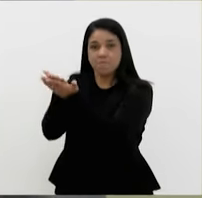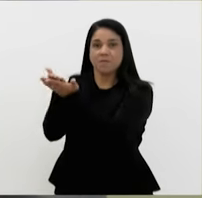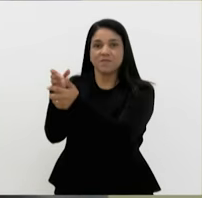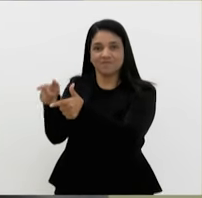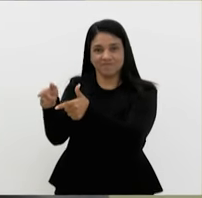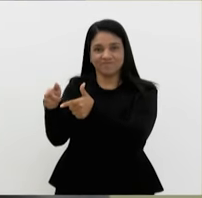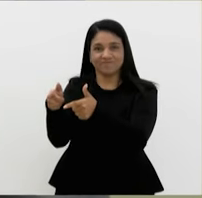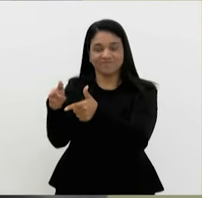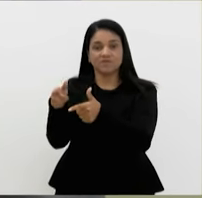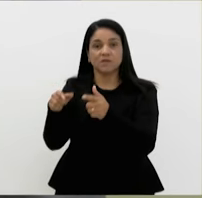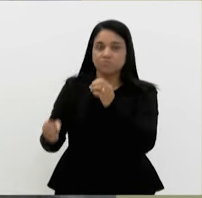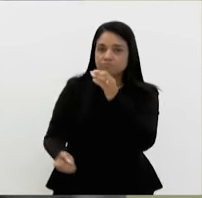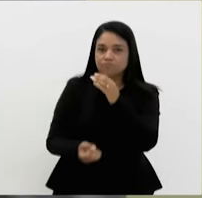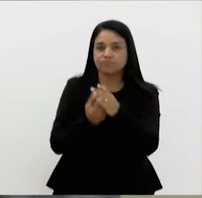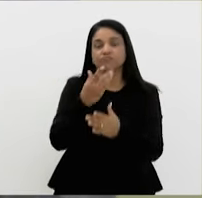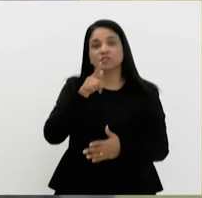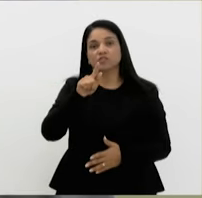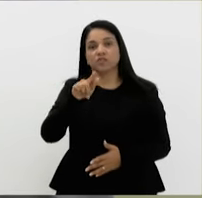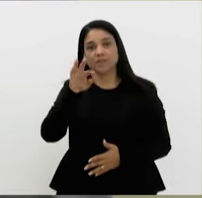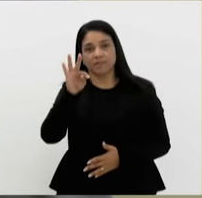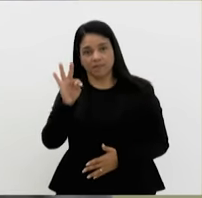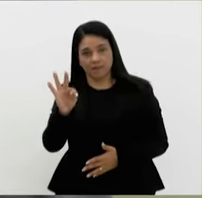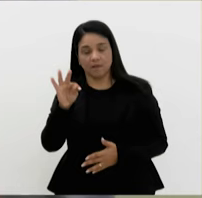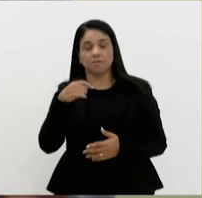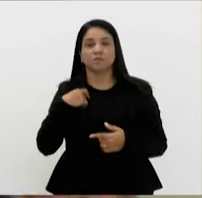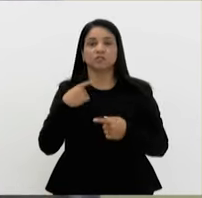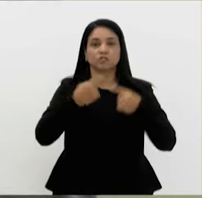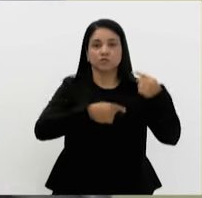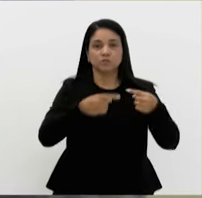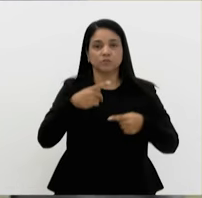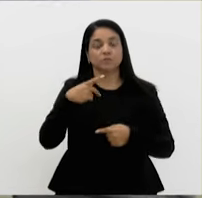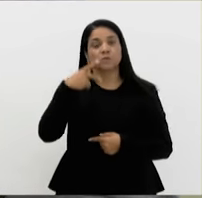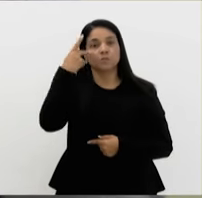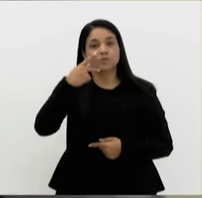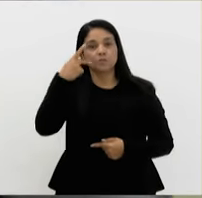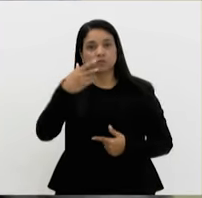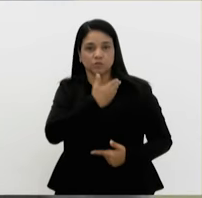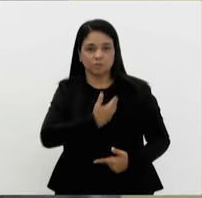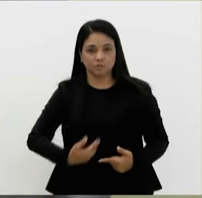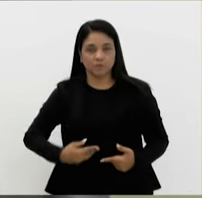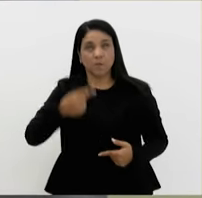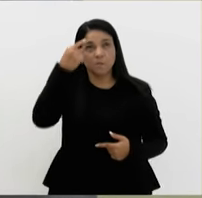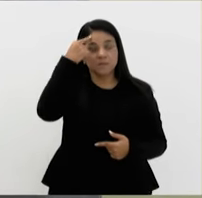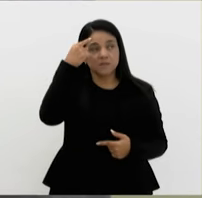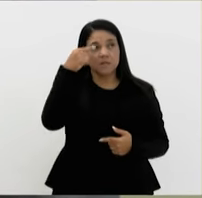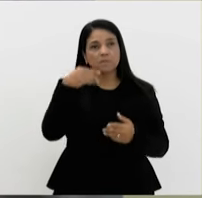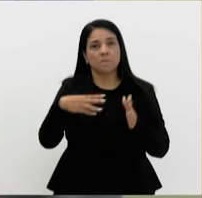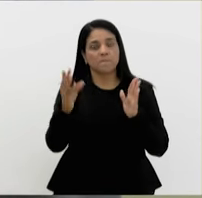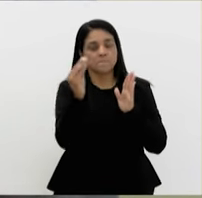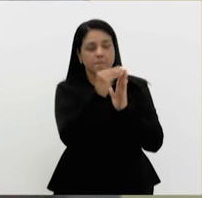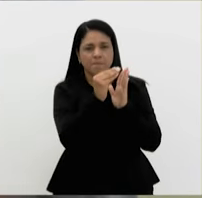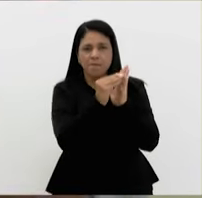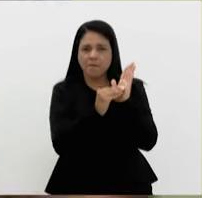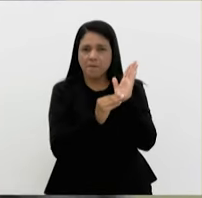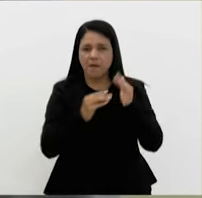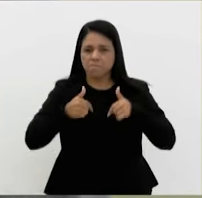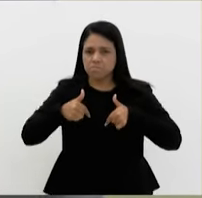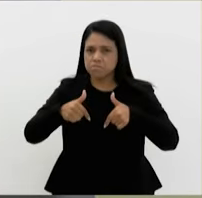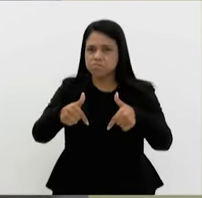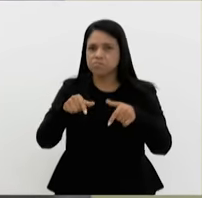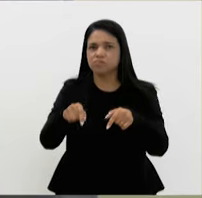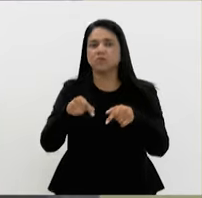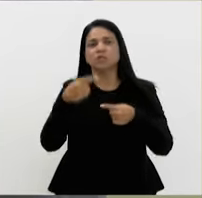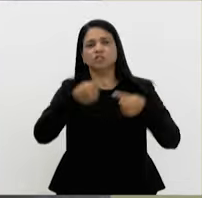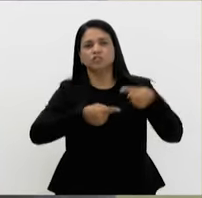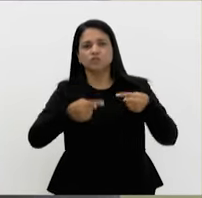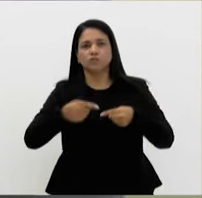Primeiro, a criação de um GT para discutir política pública, para pensar e colocar todos os planos de execução, o plano que existe de discussão